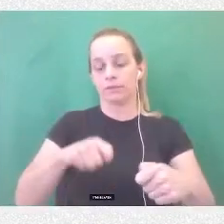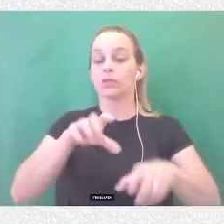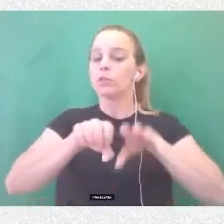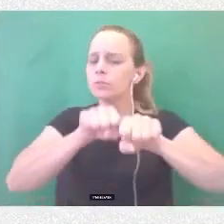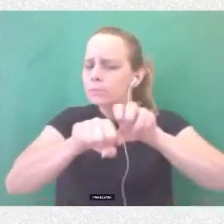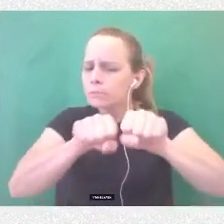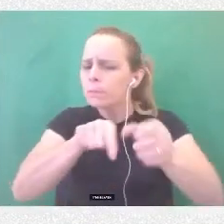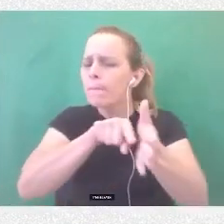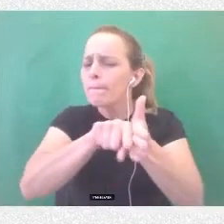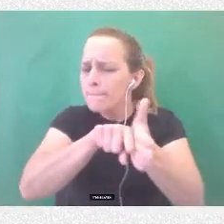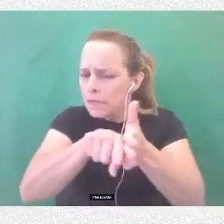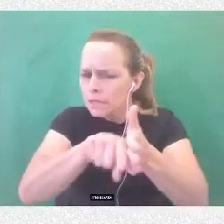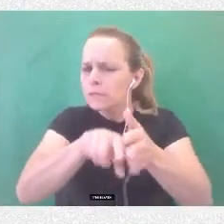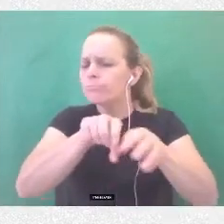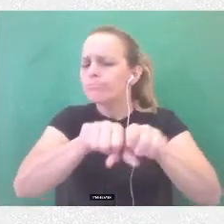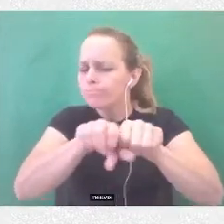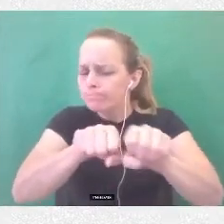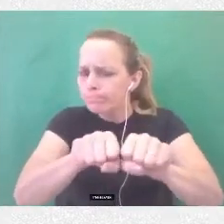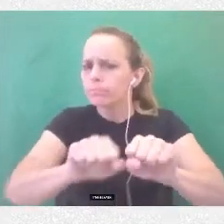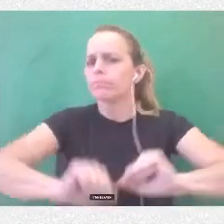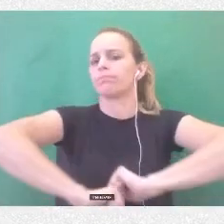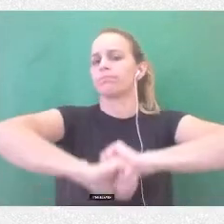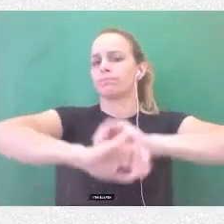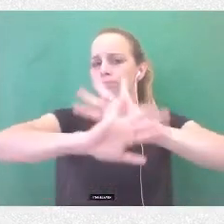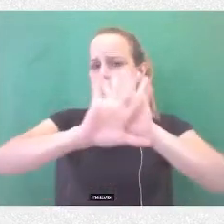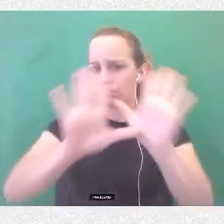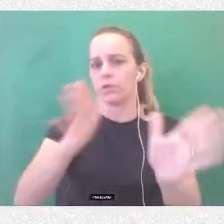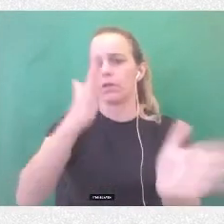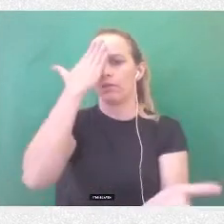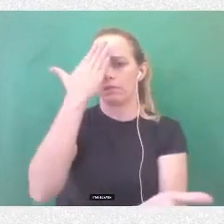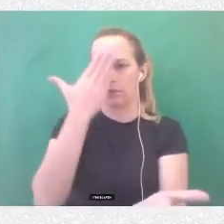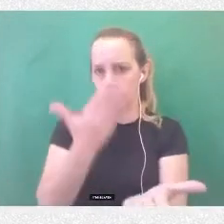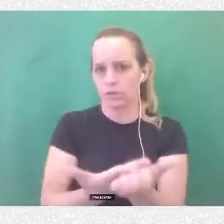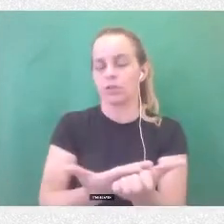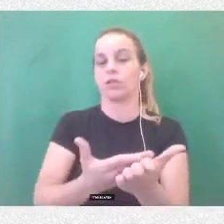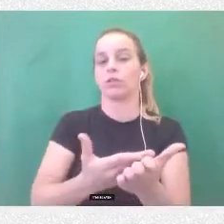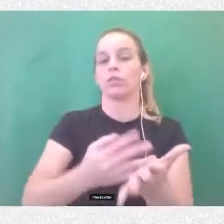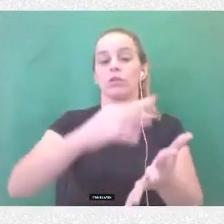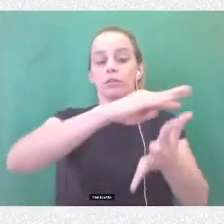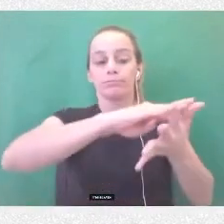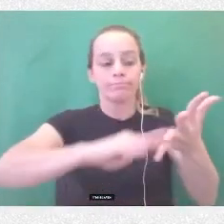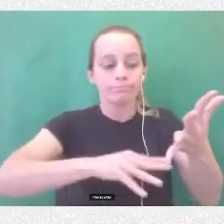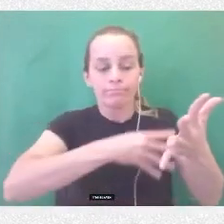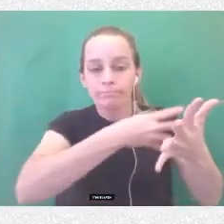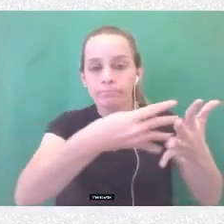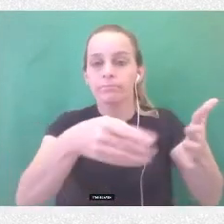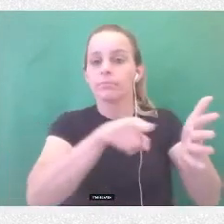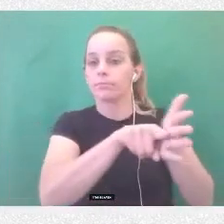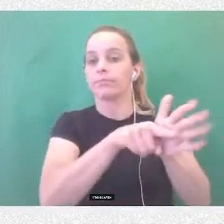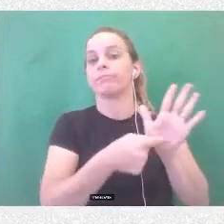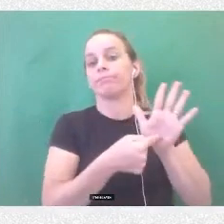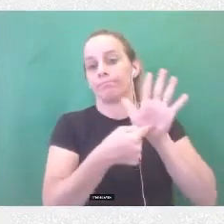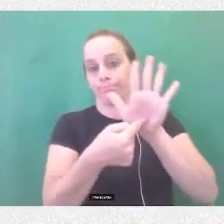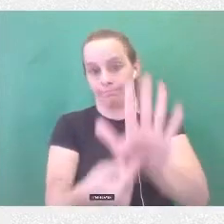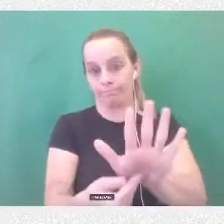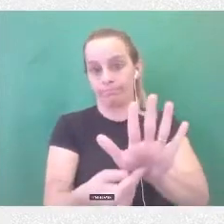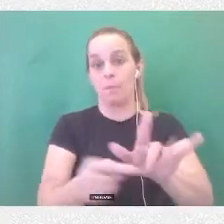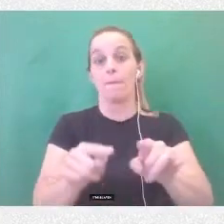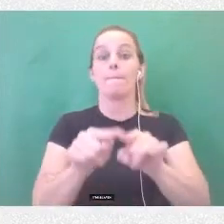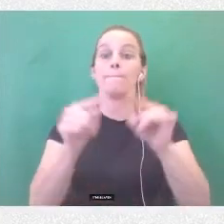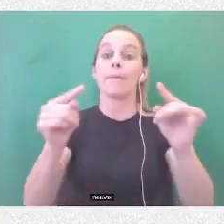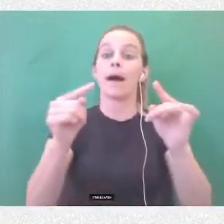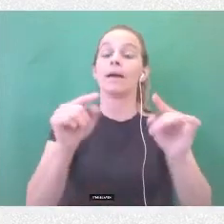estudo, né, então esse dado provavelmente ele vai ser disponível aí, mas a depender aí da prevalência de